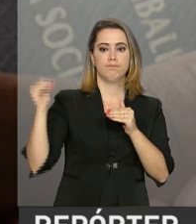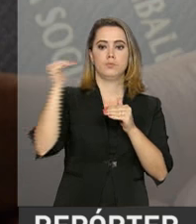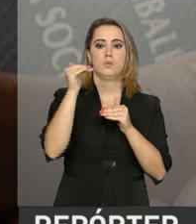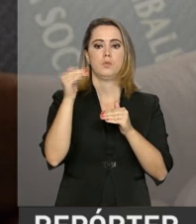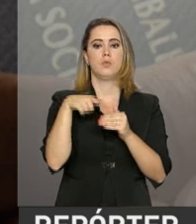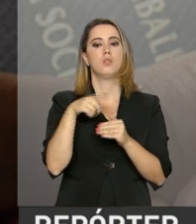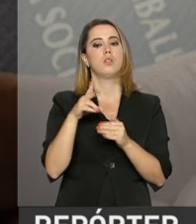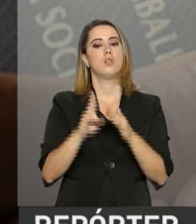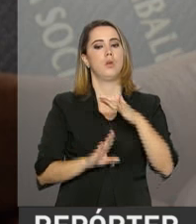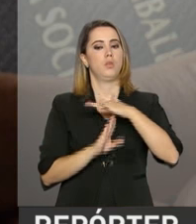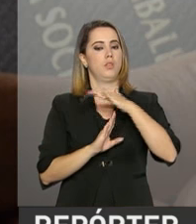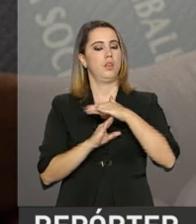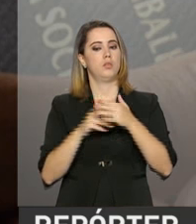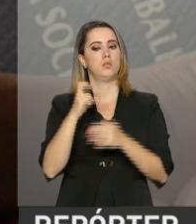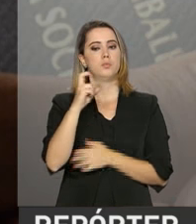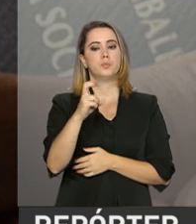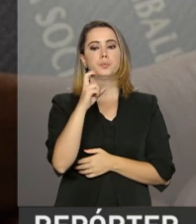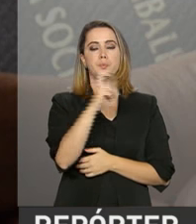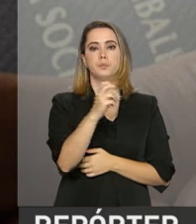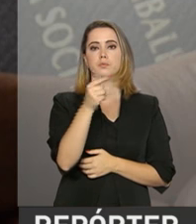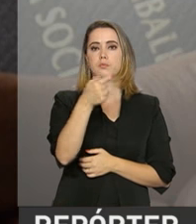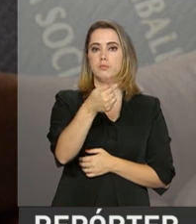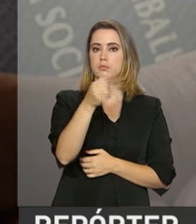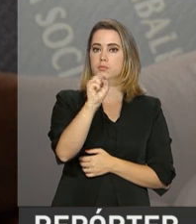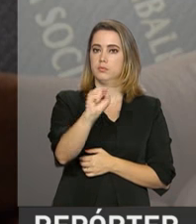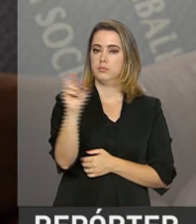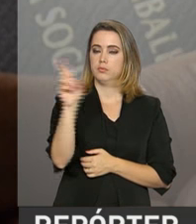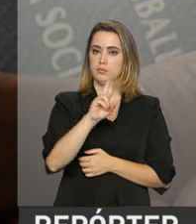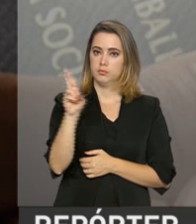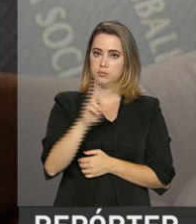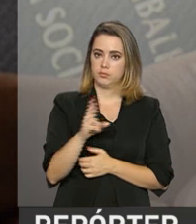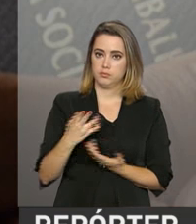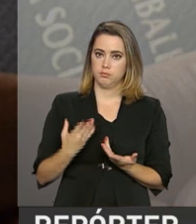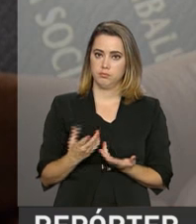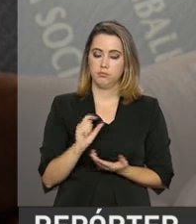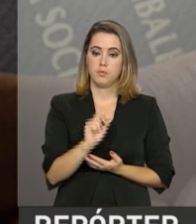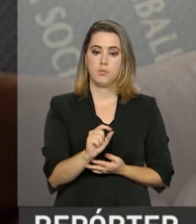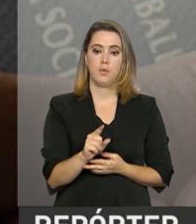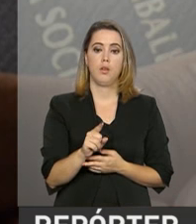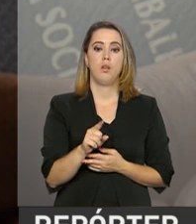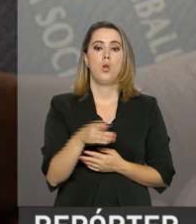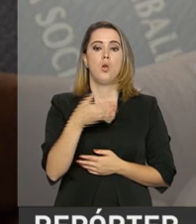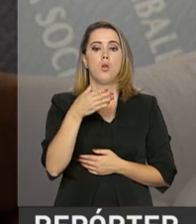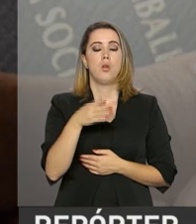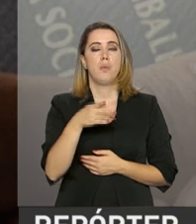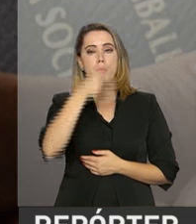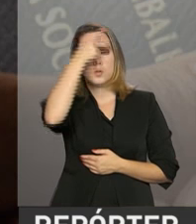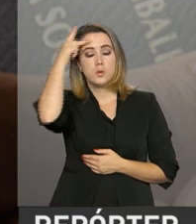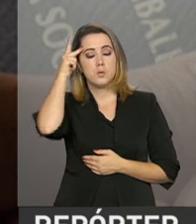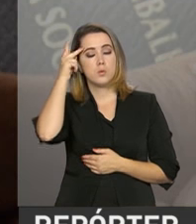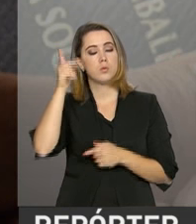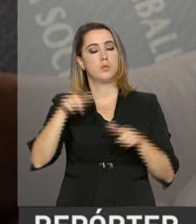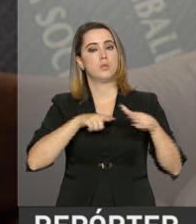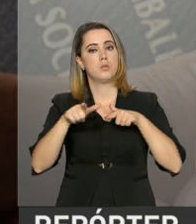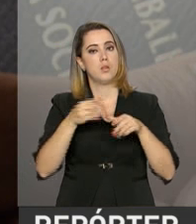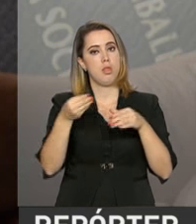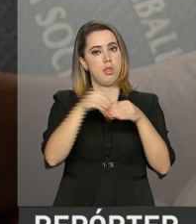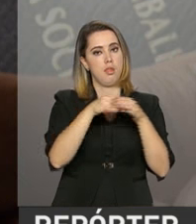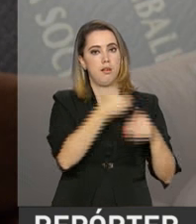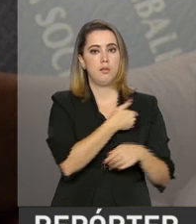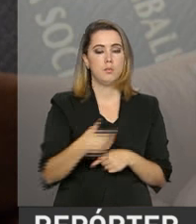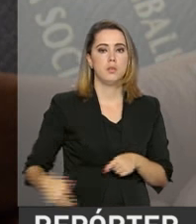o limite do INSS, de R$ 5.578, tanto para servidores públicos